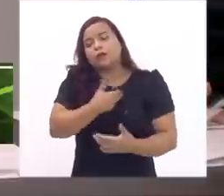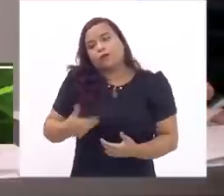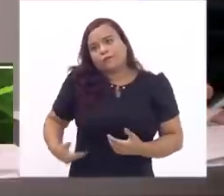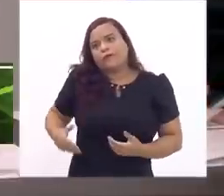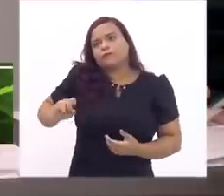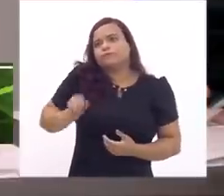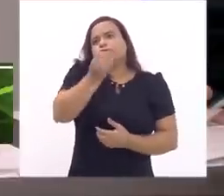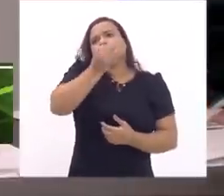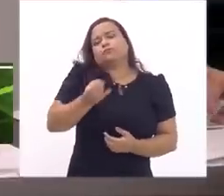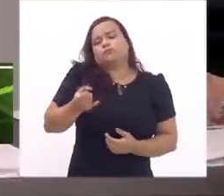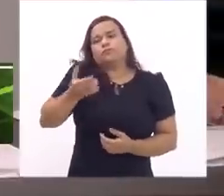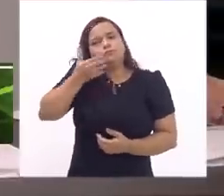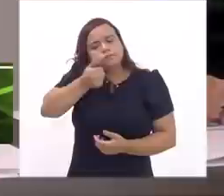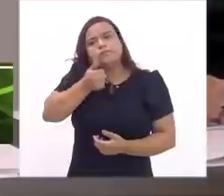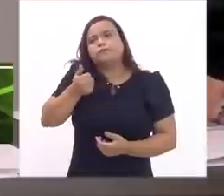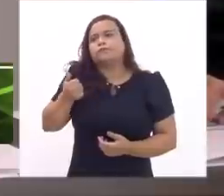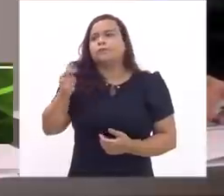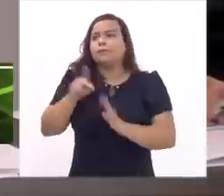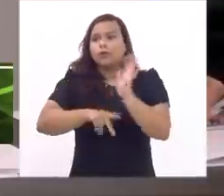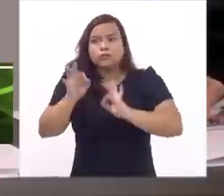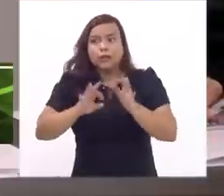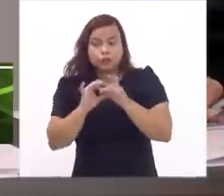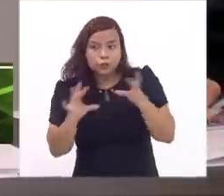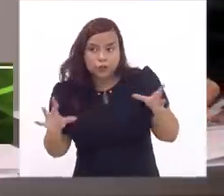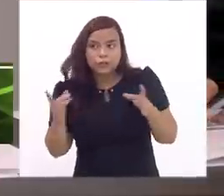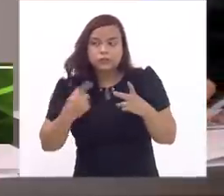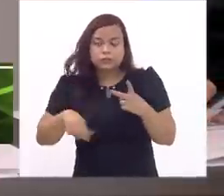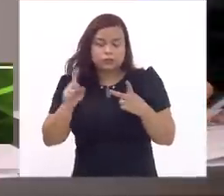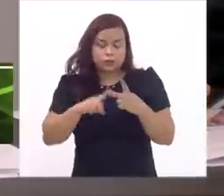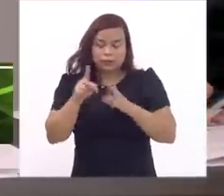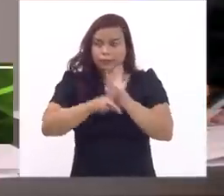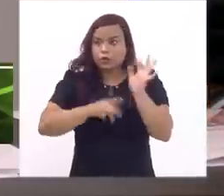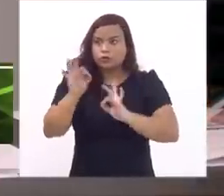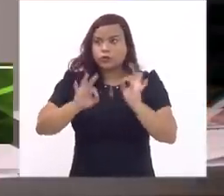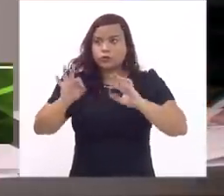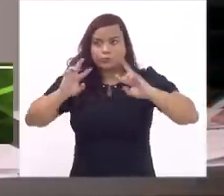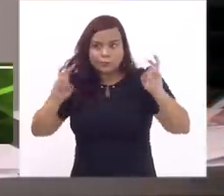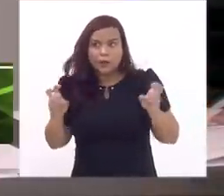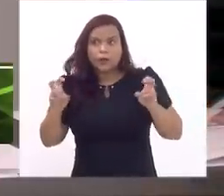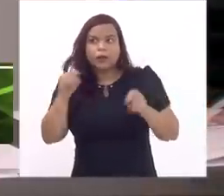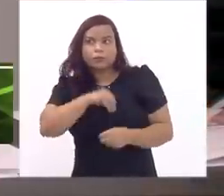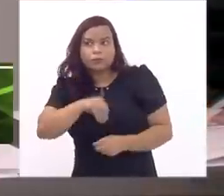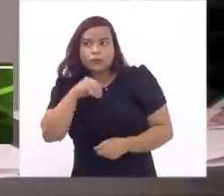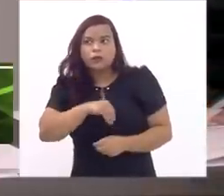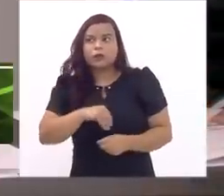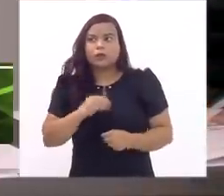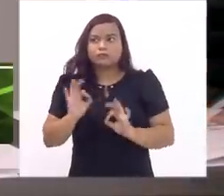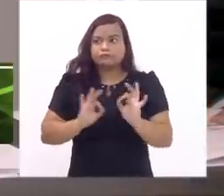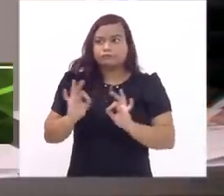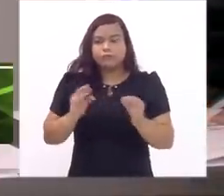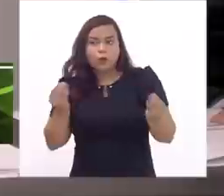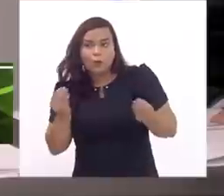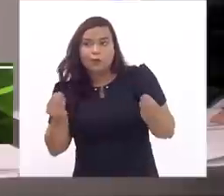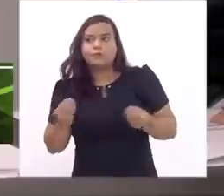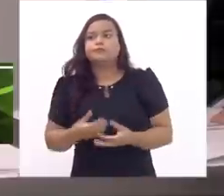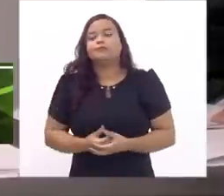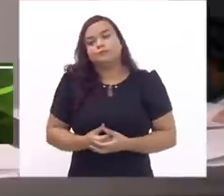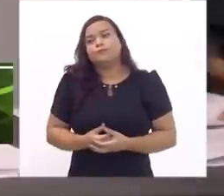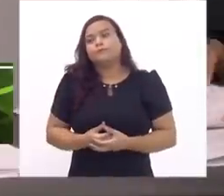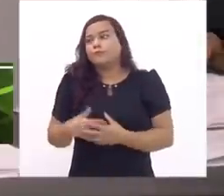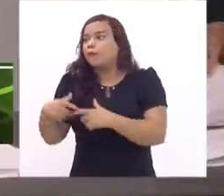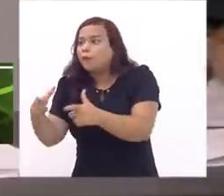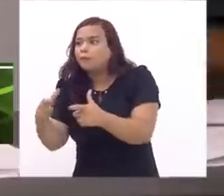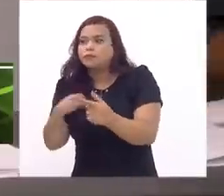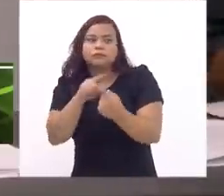projeto autorizativo, projeto que possa limitar alguma questão de remuneração, para onde? Porque a informação é que